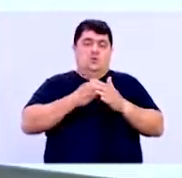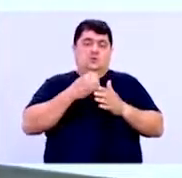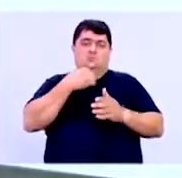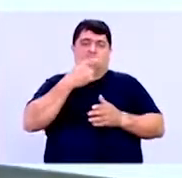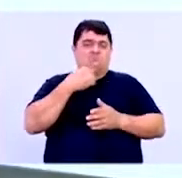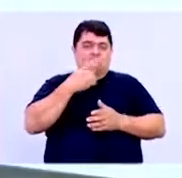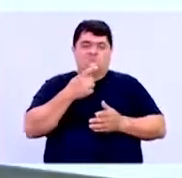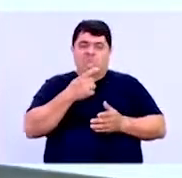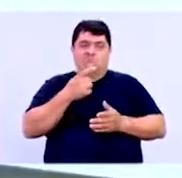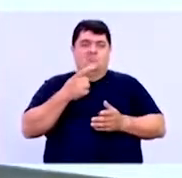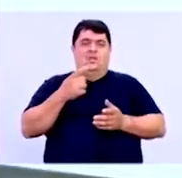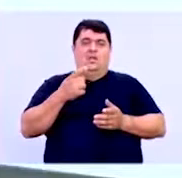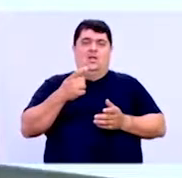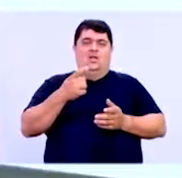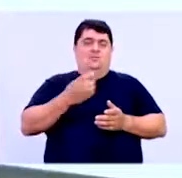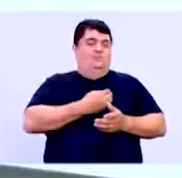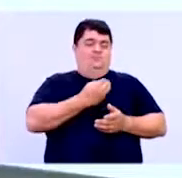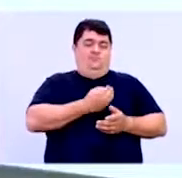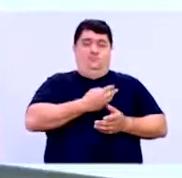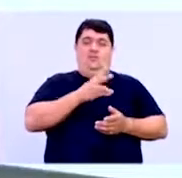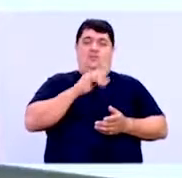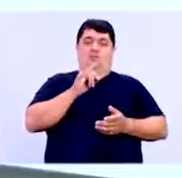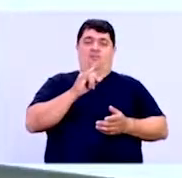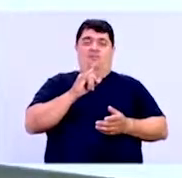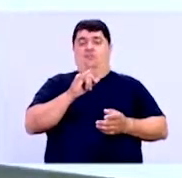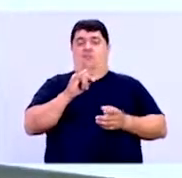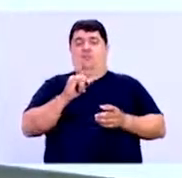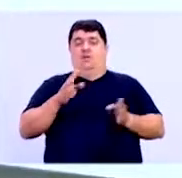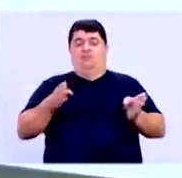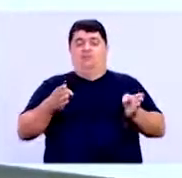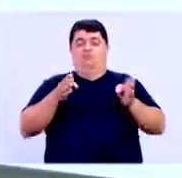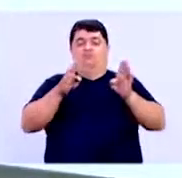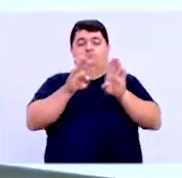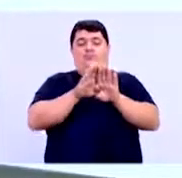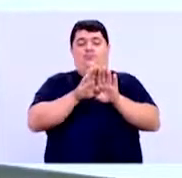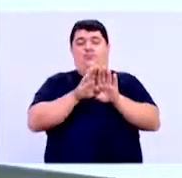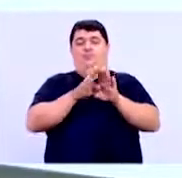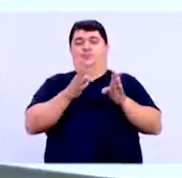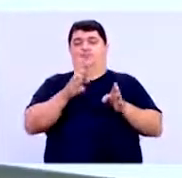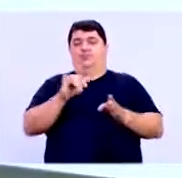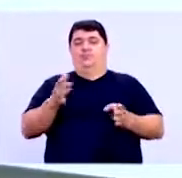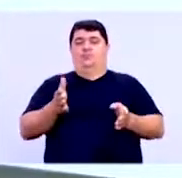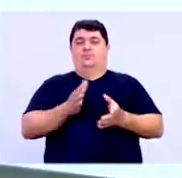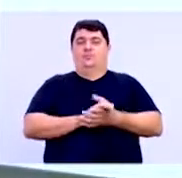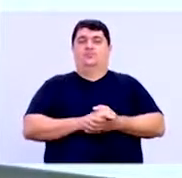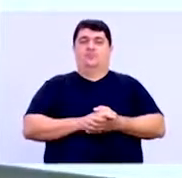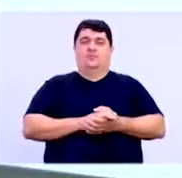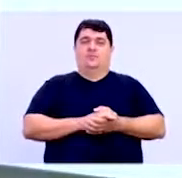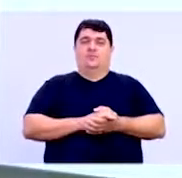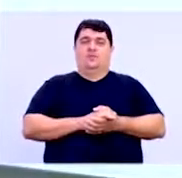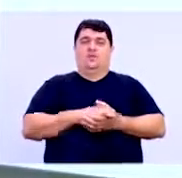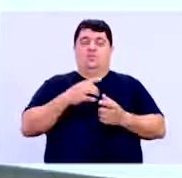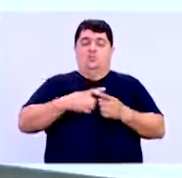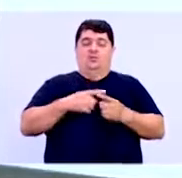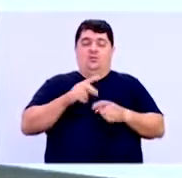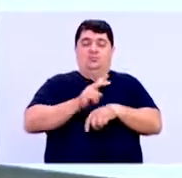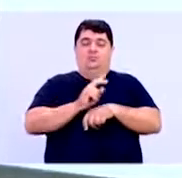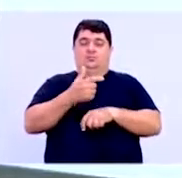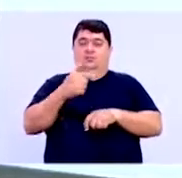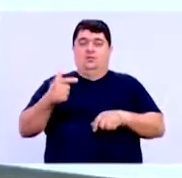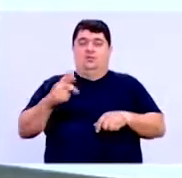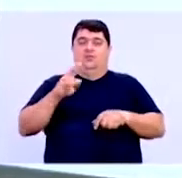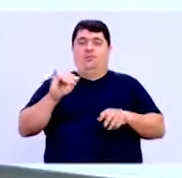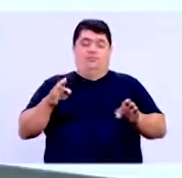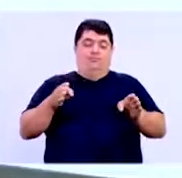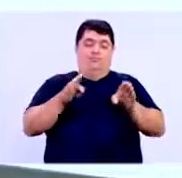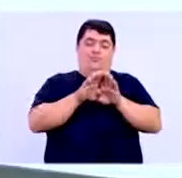vai conseguir se manter no mercado e necessariamente ela vai ter que deixar de existir, né? Em outras expressões, ela vai precisar fechar suas